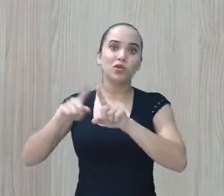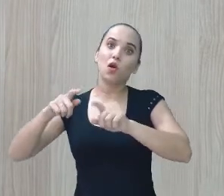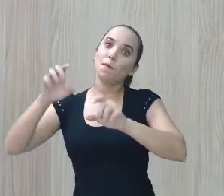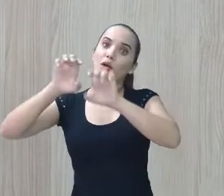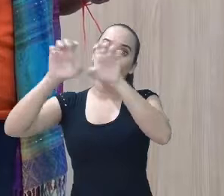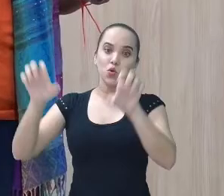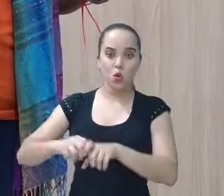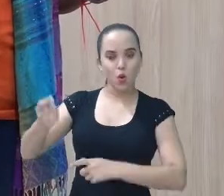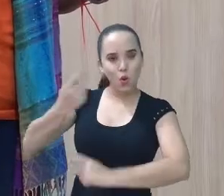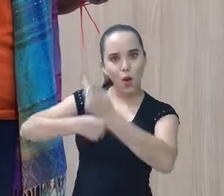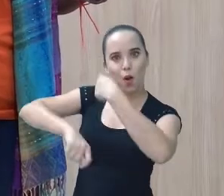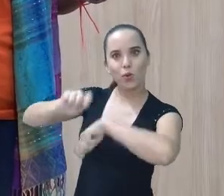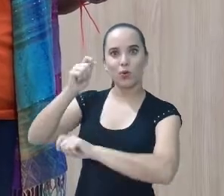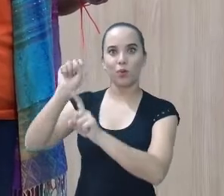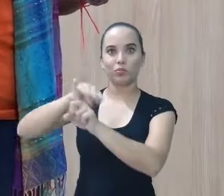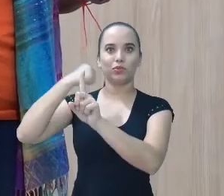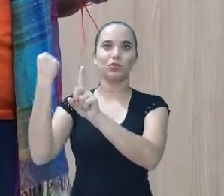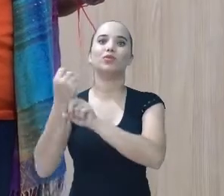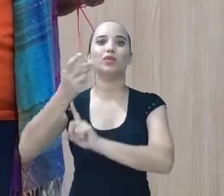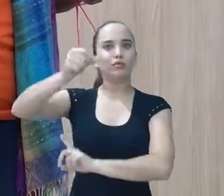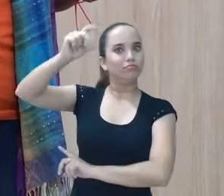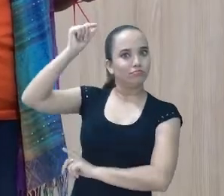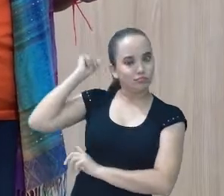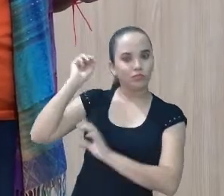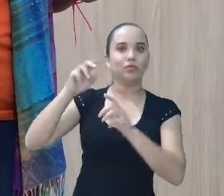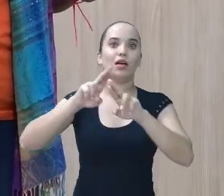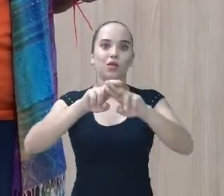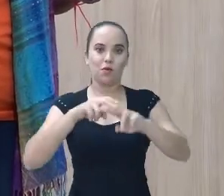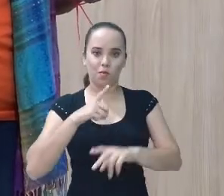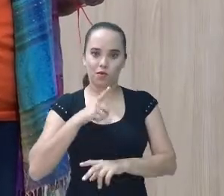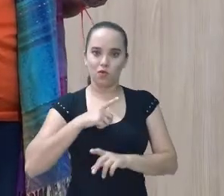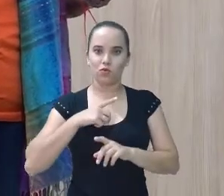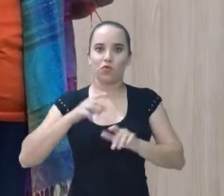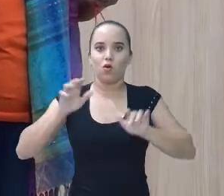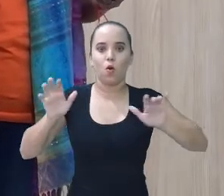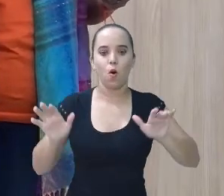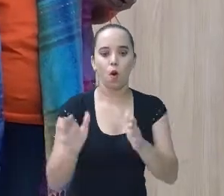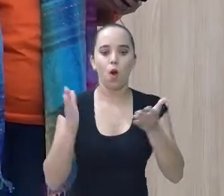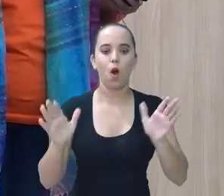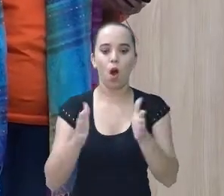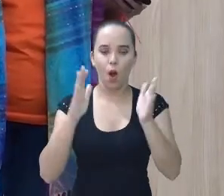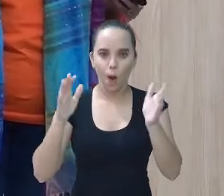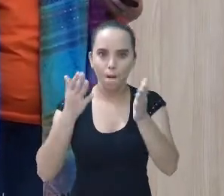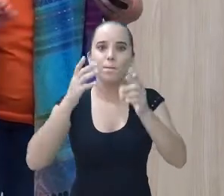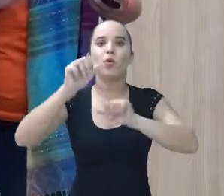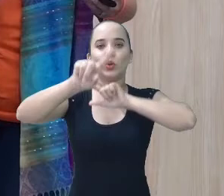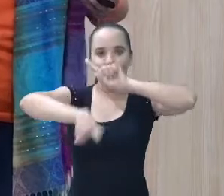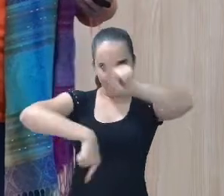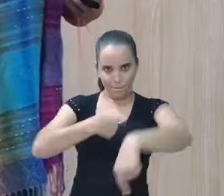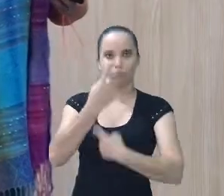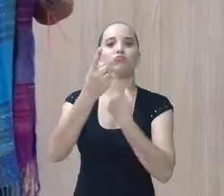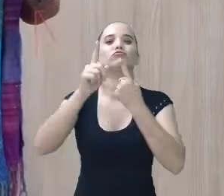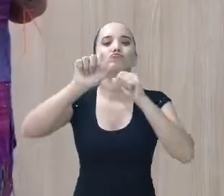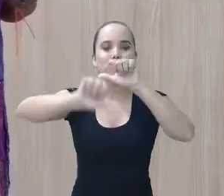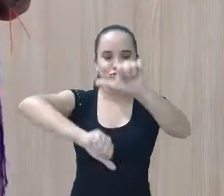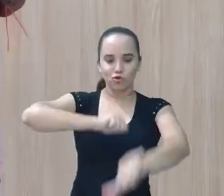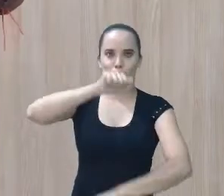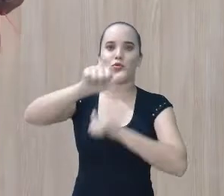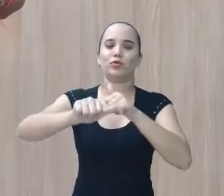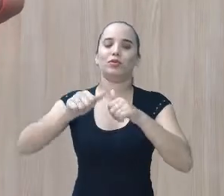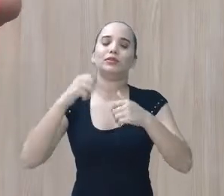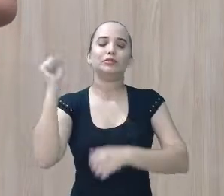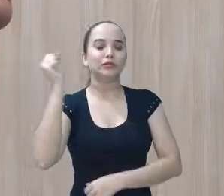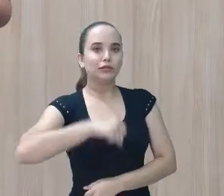Ou seja, daí vem o impulso da mudança. Exatamente. Né, gente? Conhecimento é poder. Não tem quem